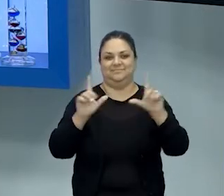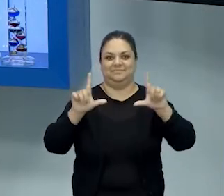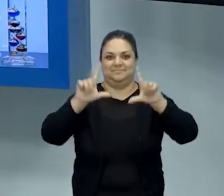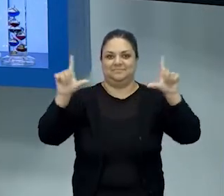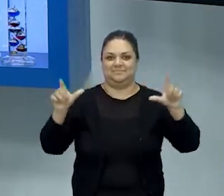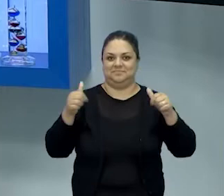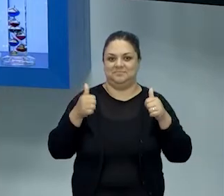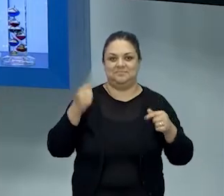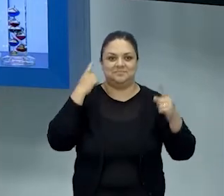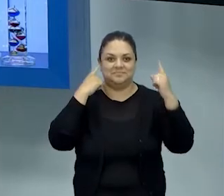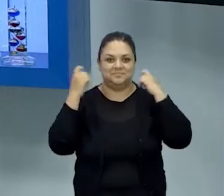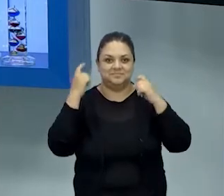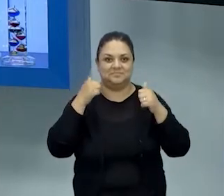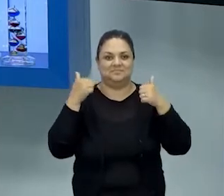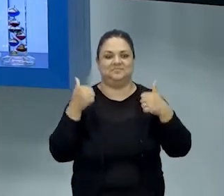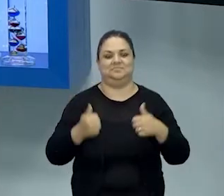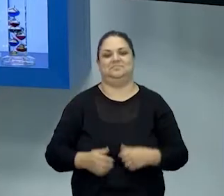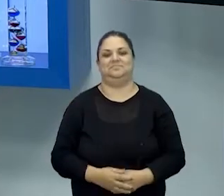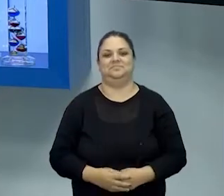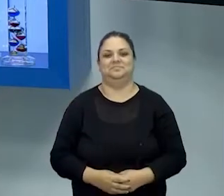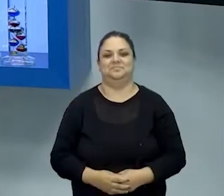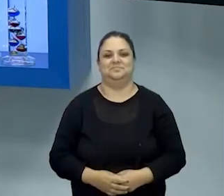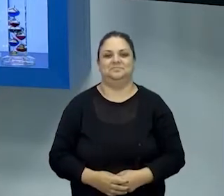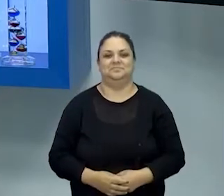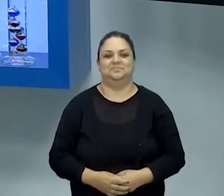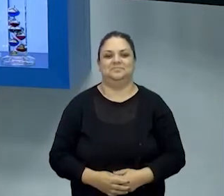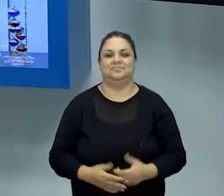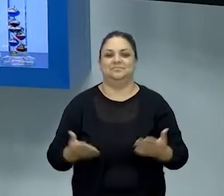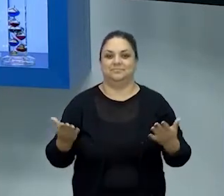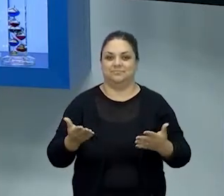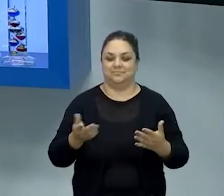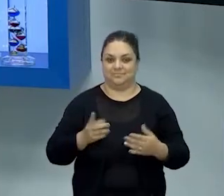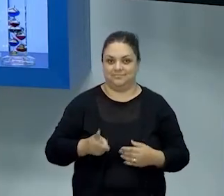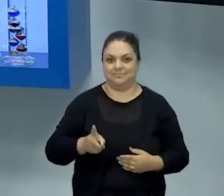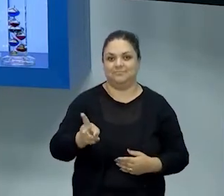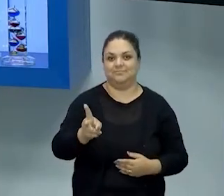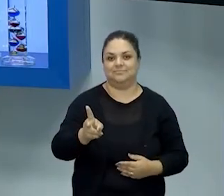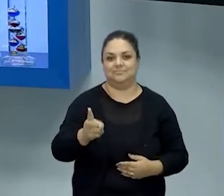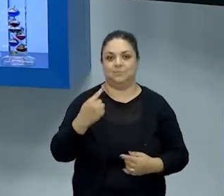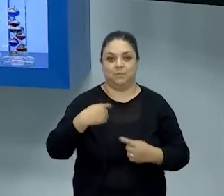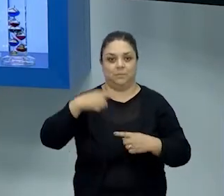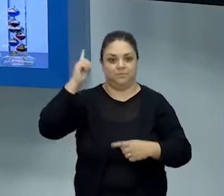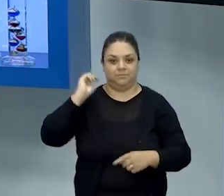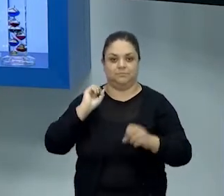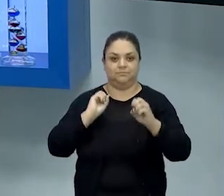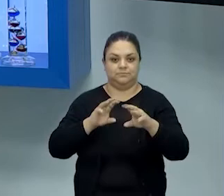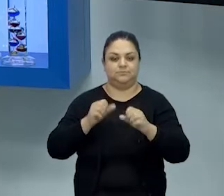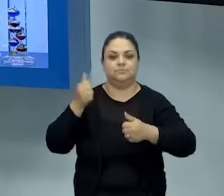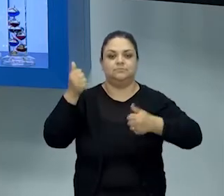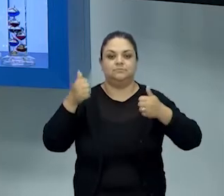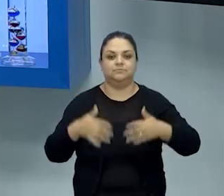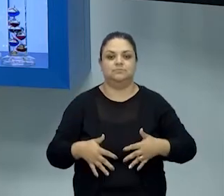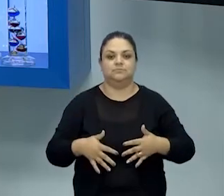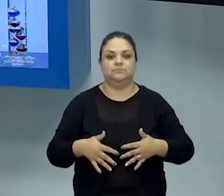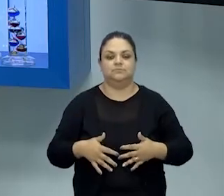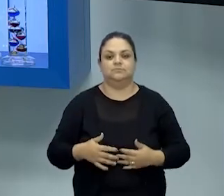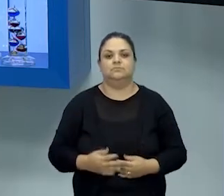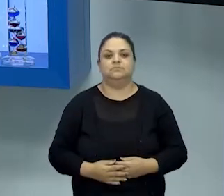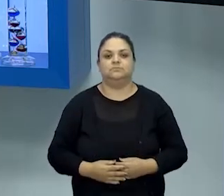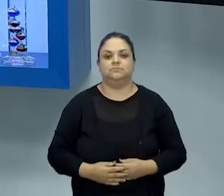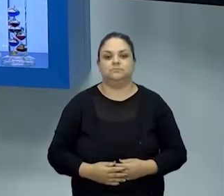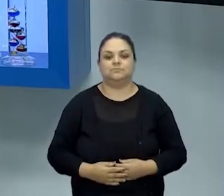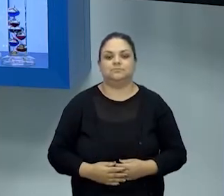imagem. Bom, então vamos lá. A última aula, a gente acabou de fazer o nosso sobrevoo